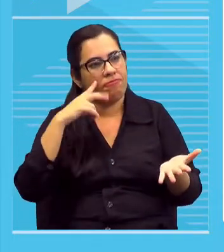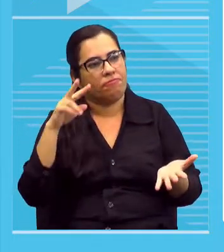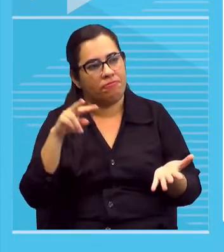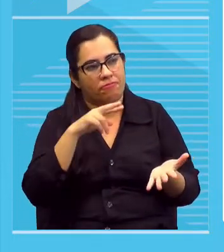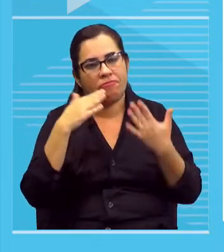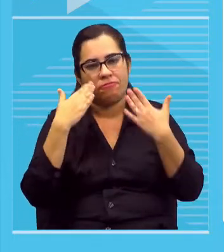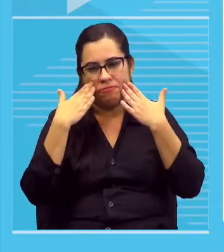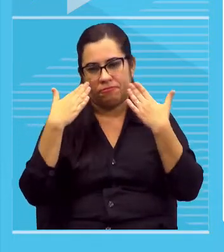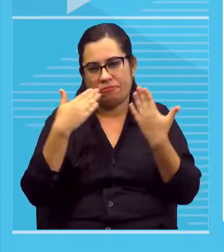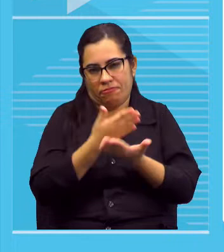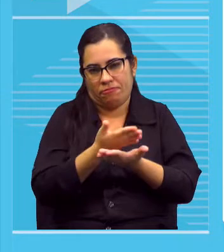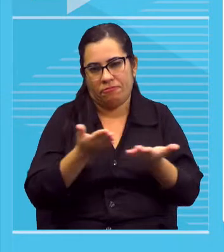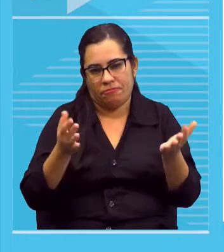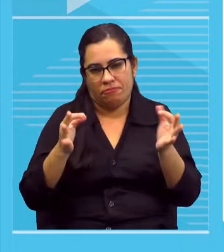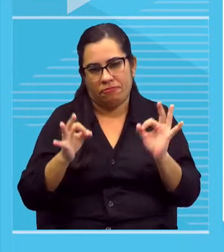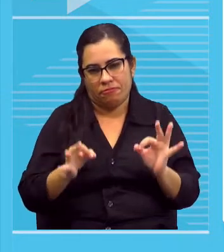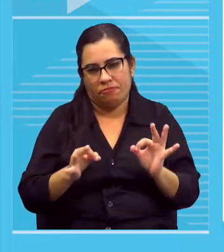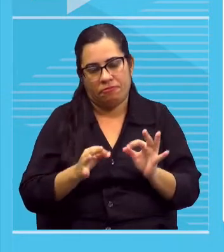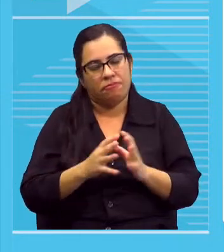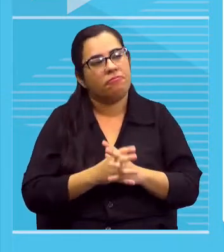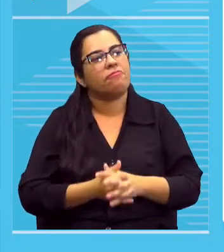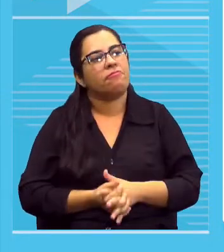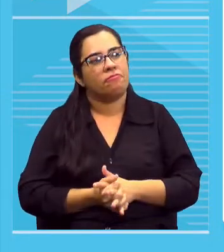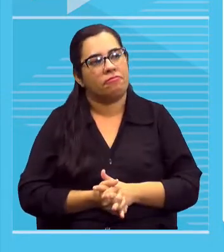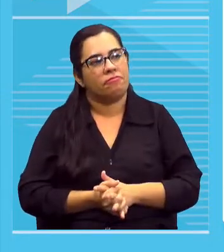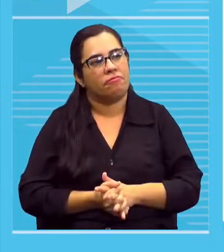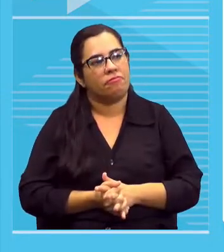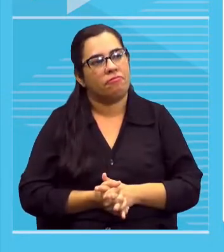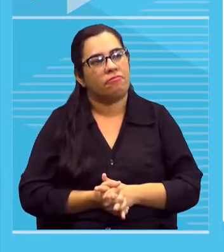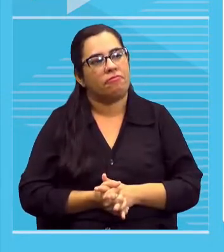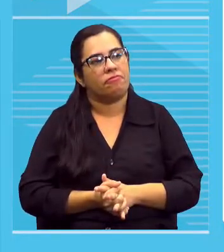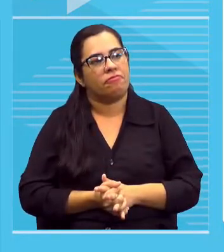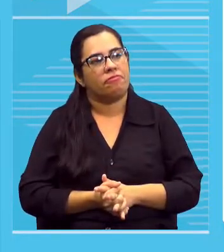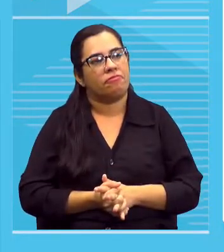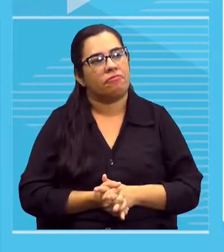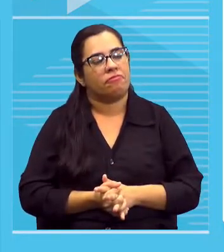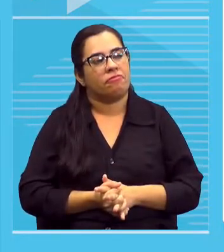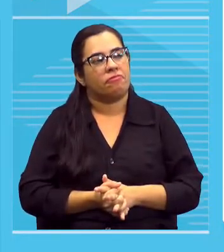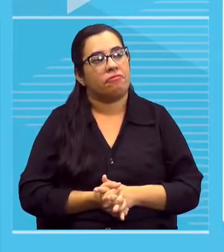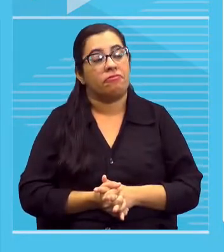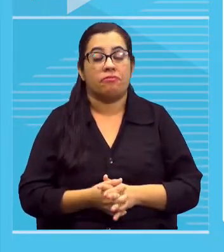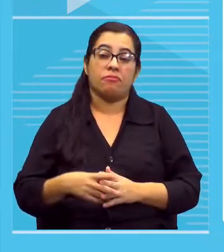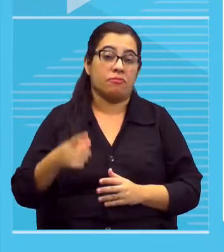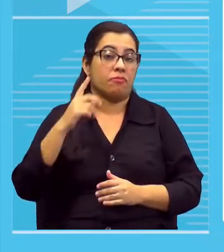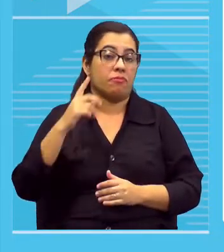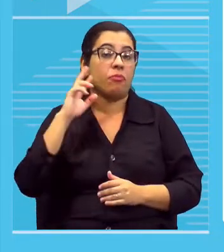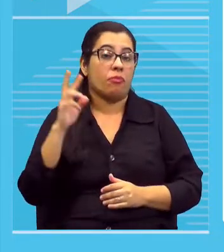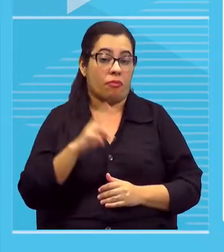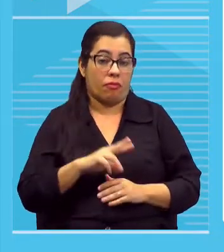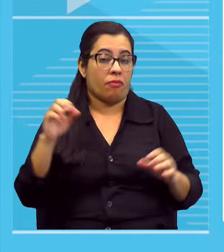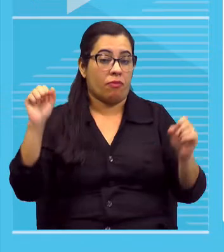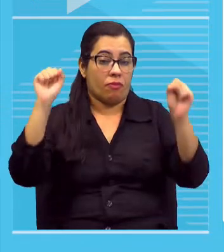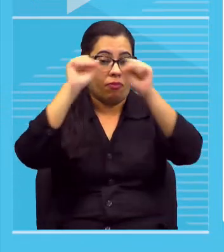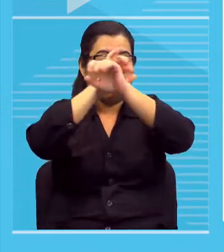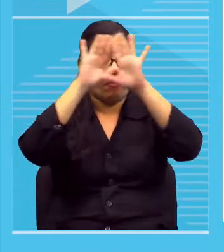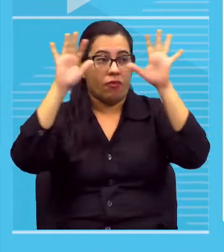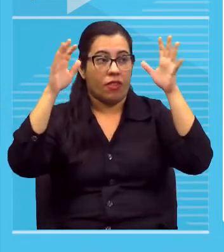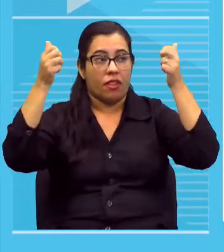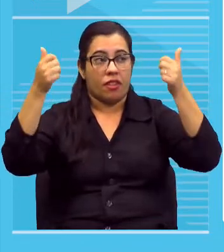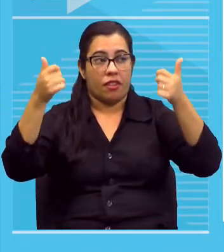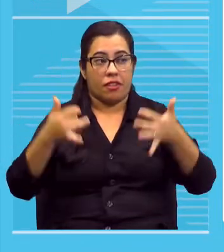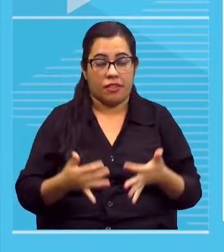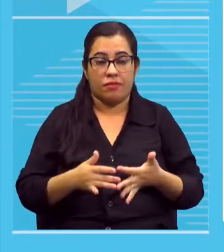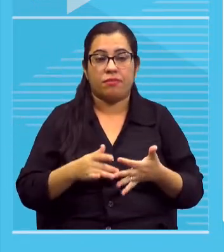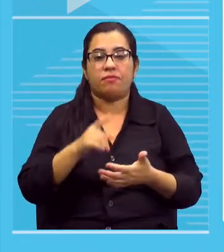é mostrando para você o rock a vamos lá vamos entender aqui ele deu o meu